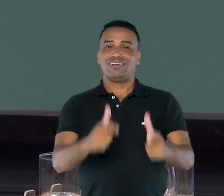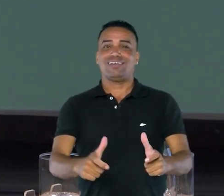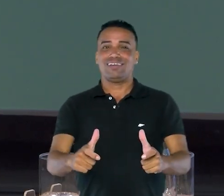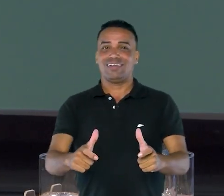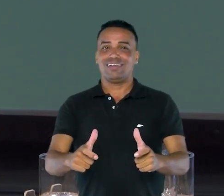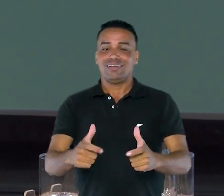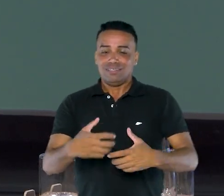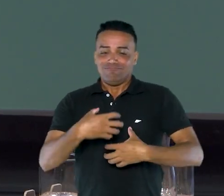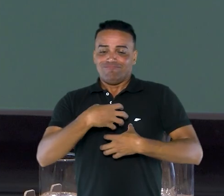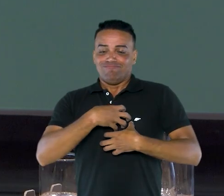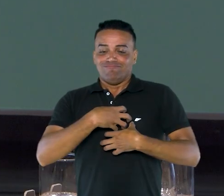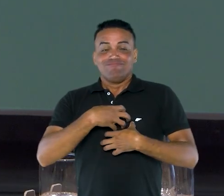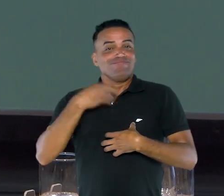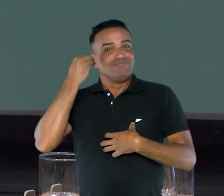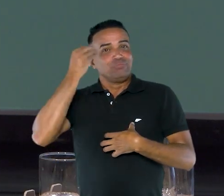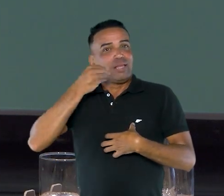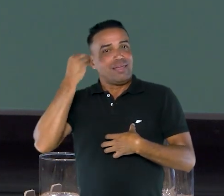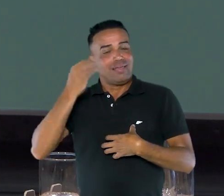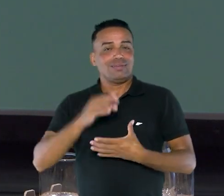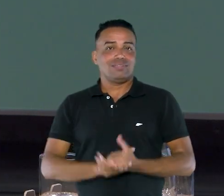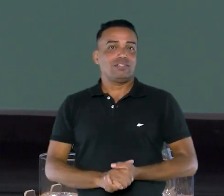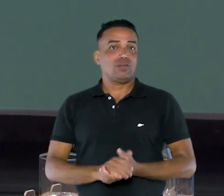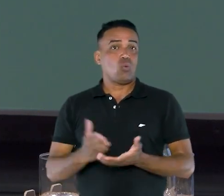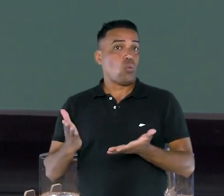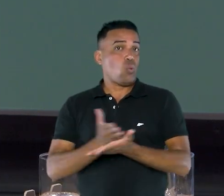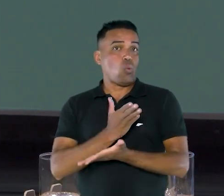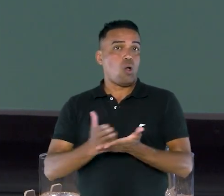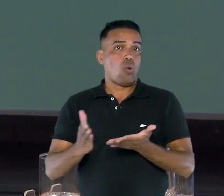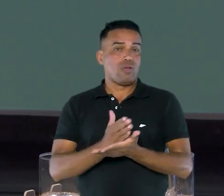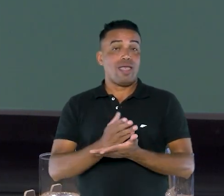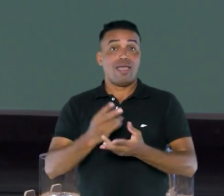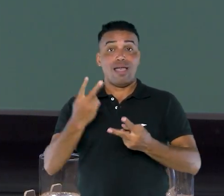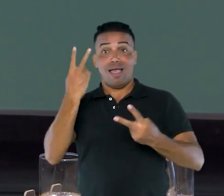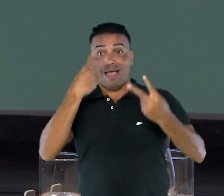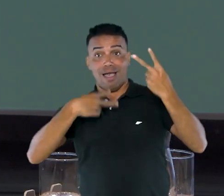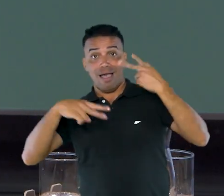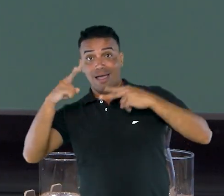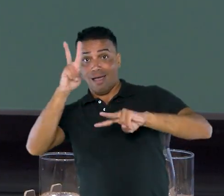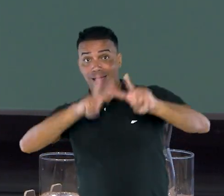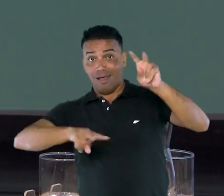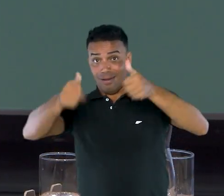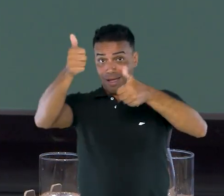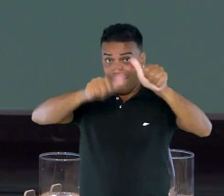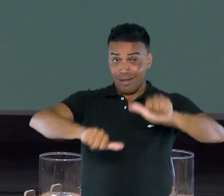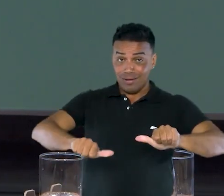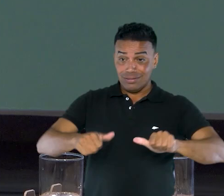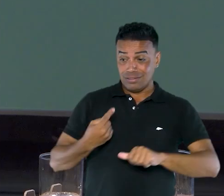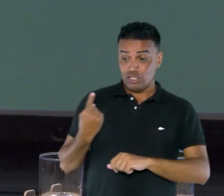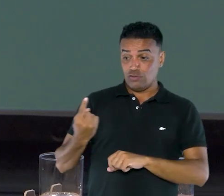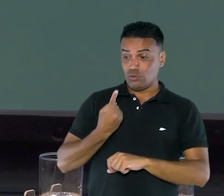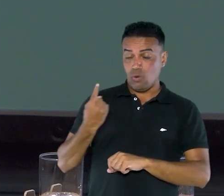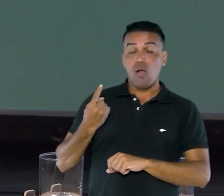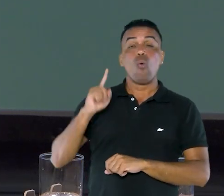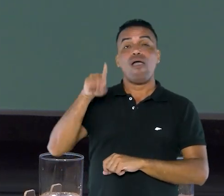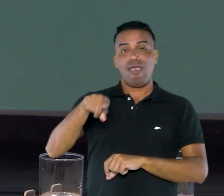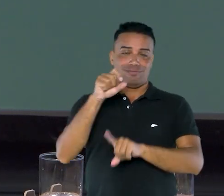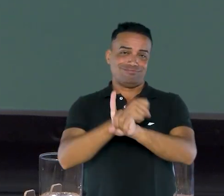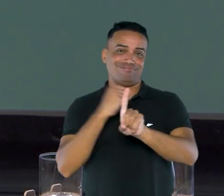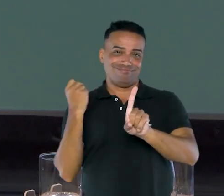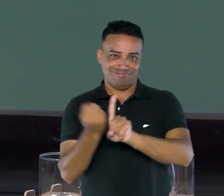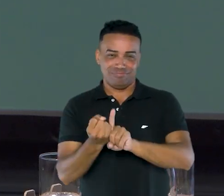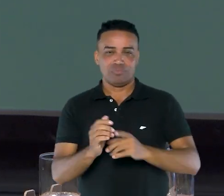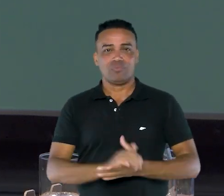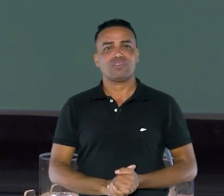ambiente que ele carrega. Então, qualquer análise individual, ela é social.